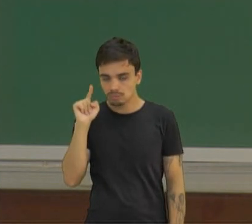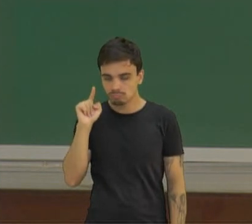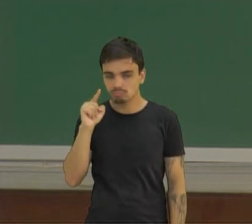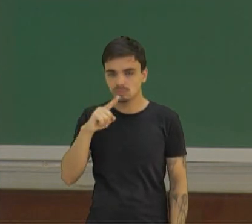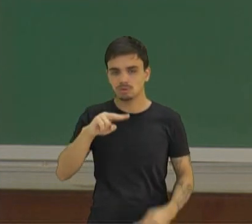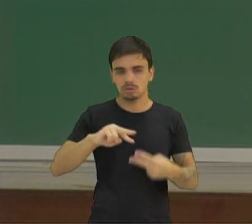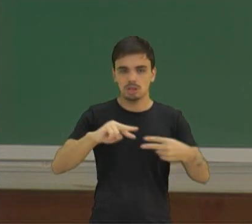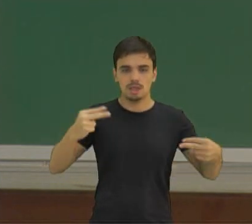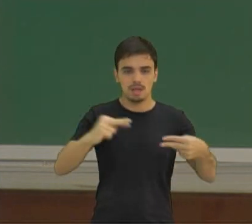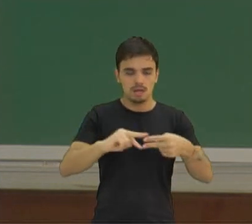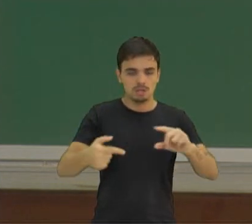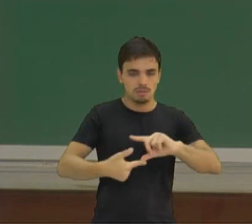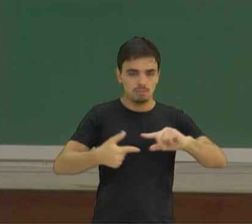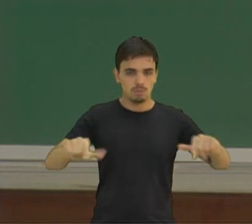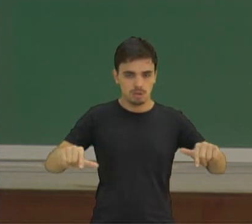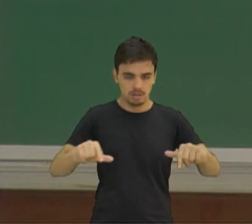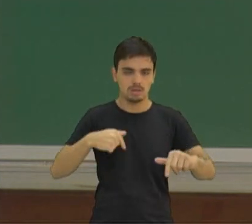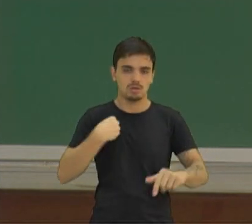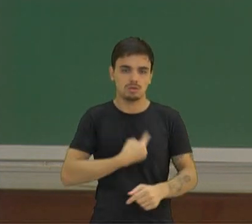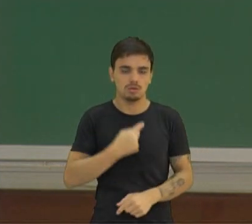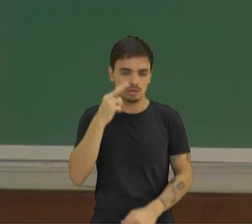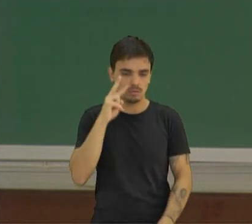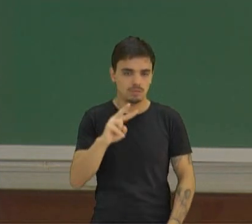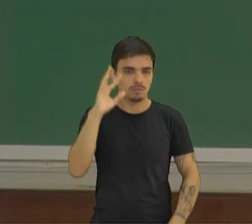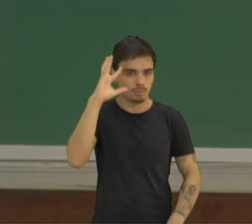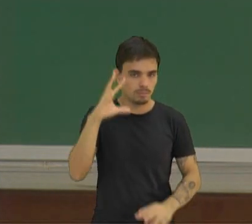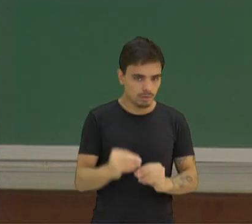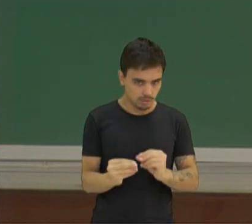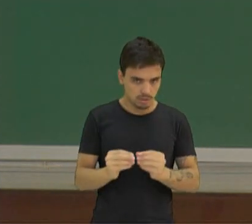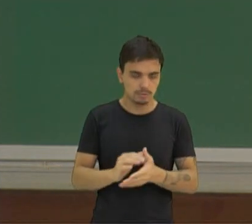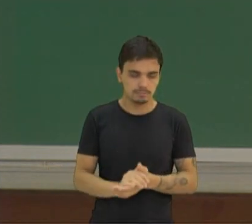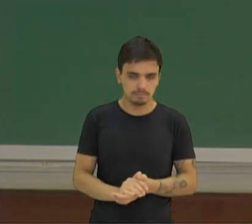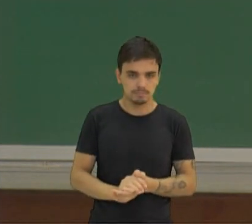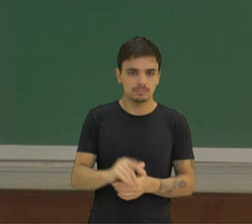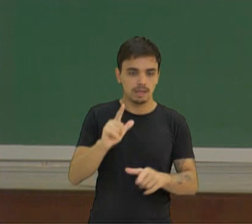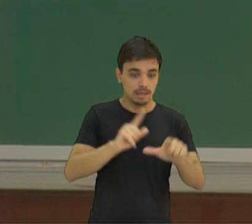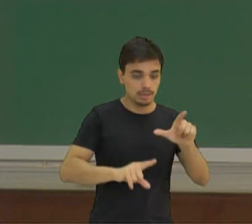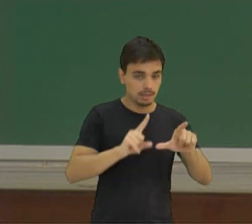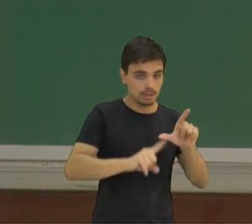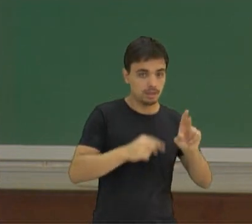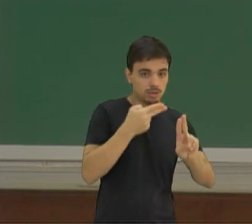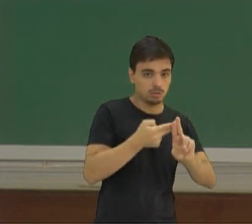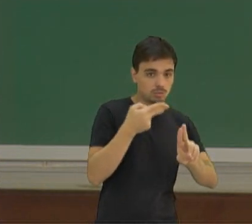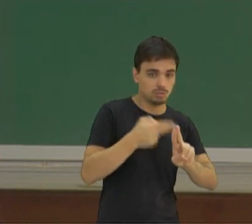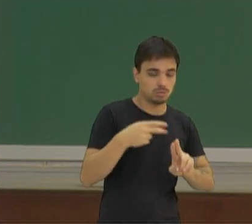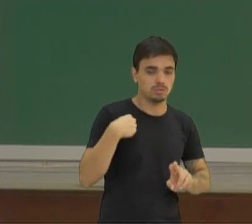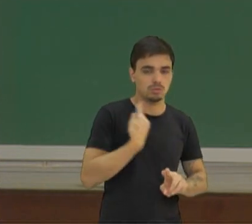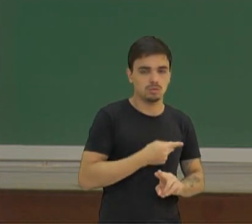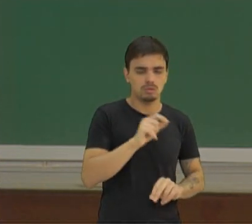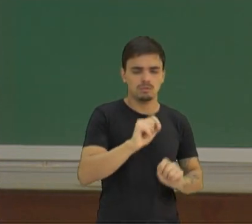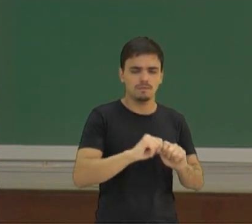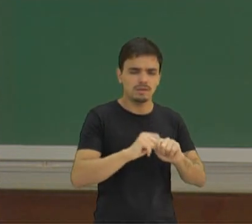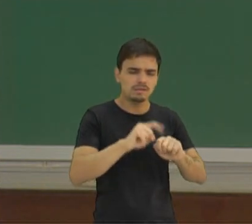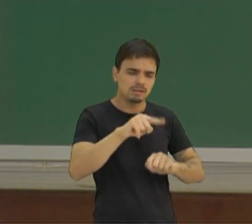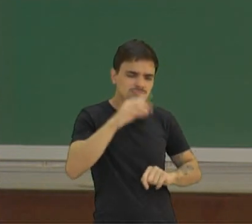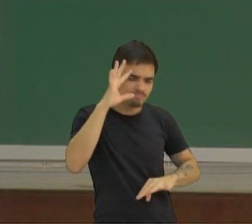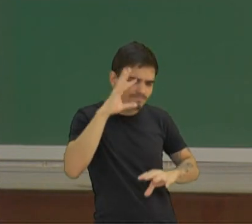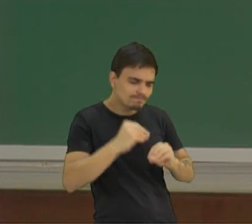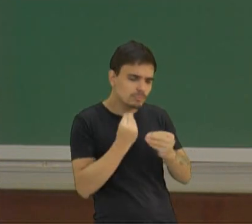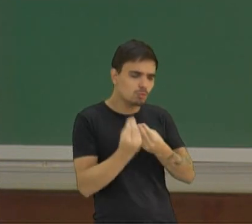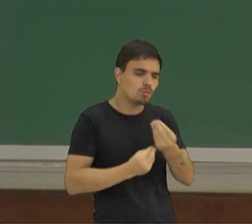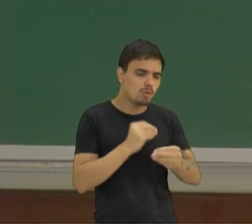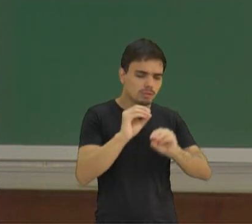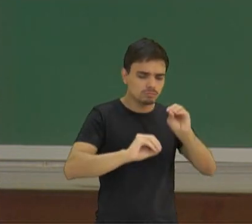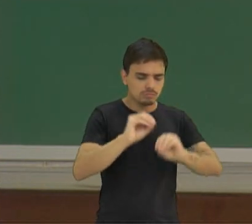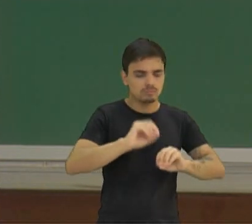moderna da forma como nós entrevistamos interpretando as letras utilizadas para fazer esse joguinho para